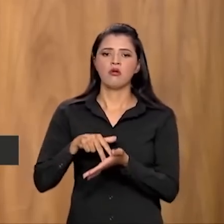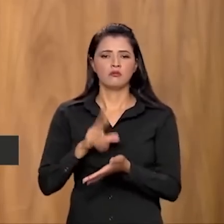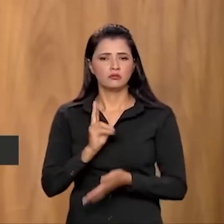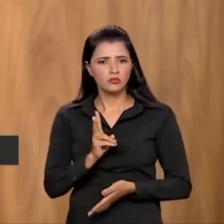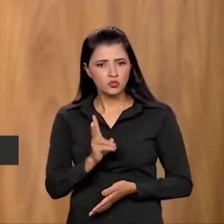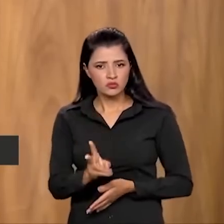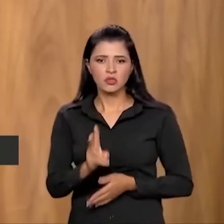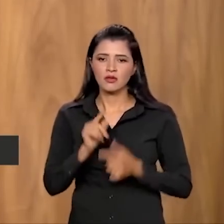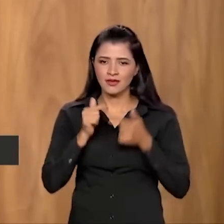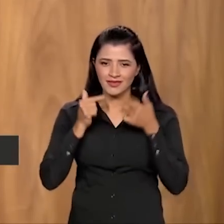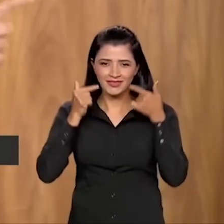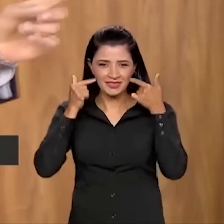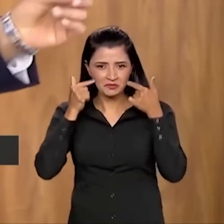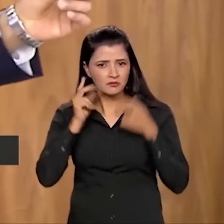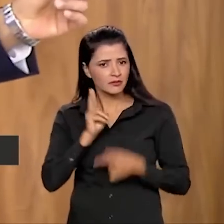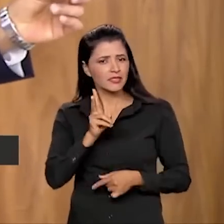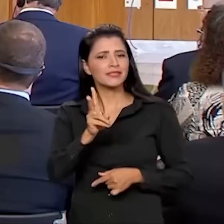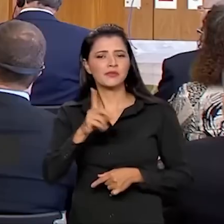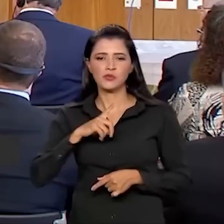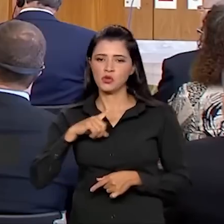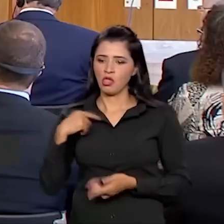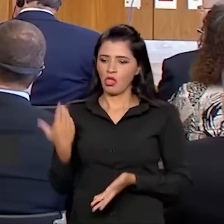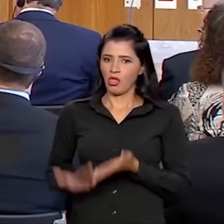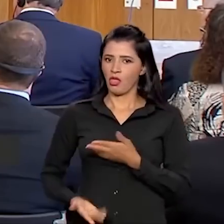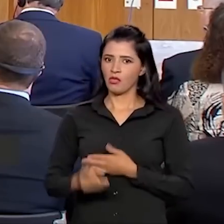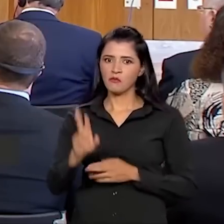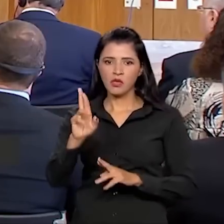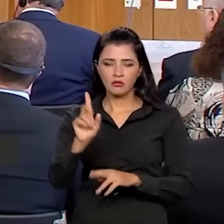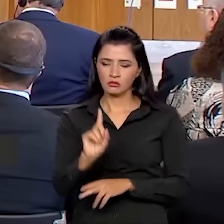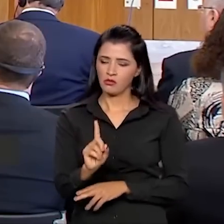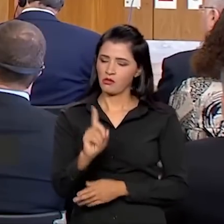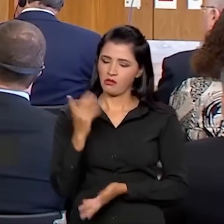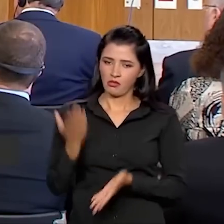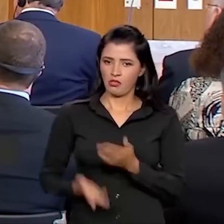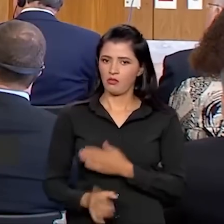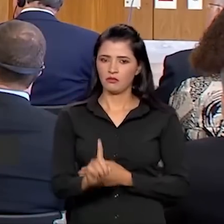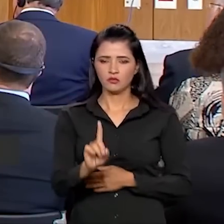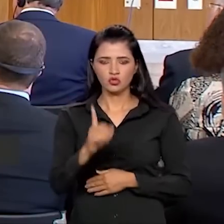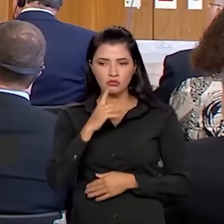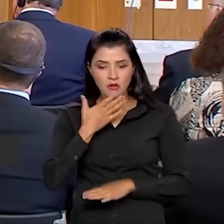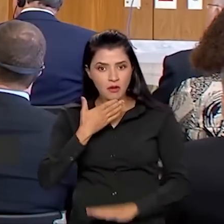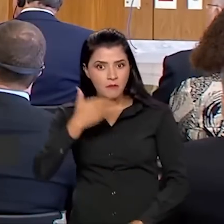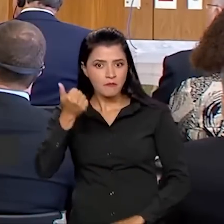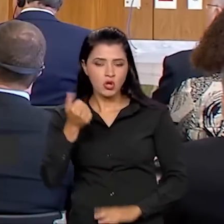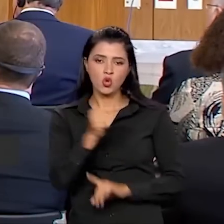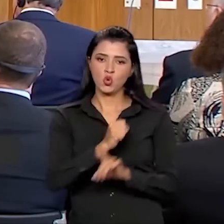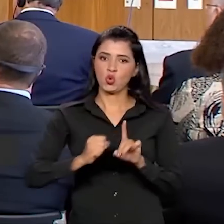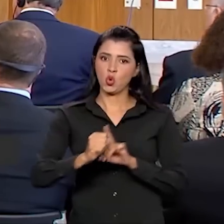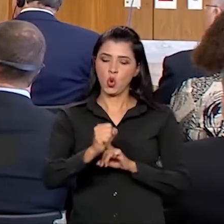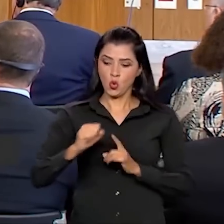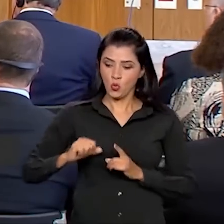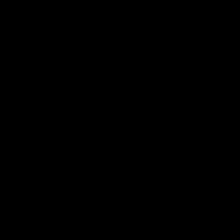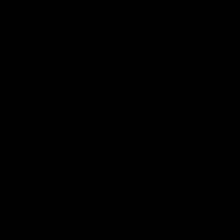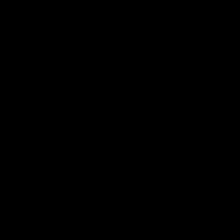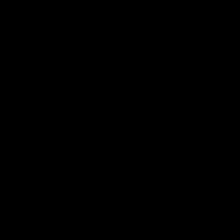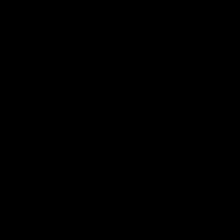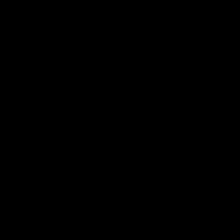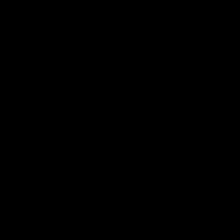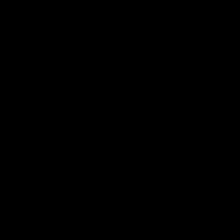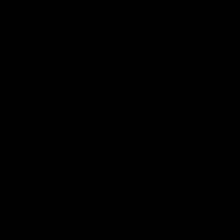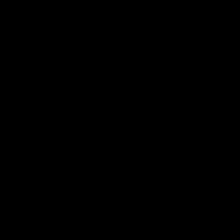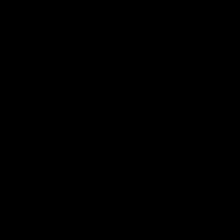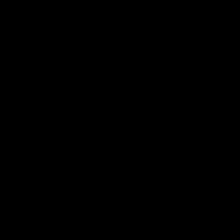com um sorriso no rosto, pois nunca perdemos a esperança em termos de uma melhor sociedade e um mundo melhor.